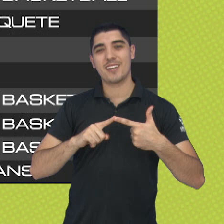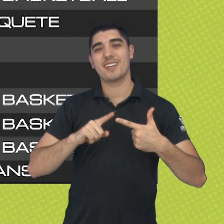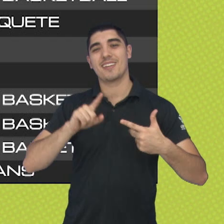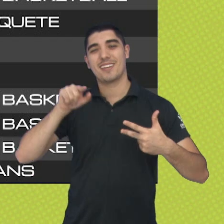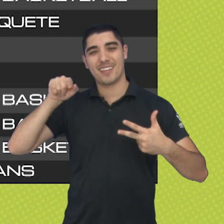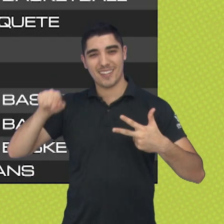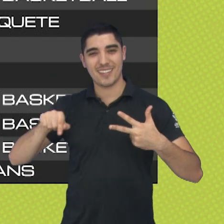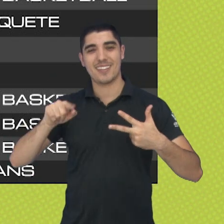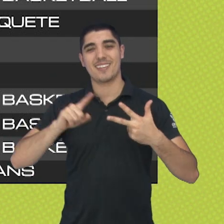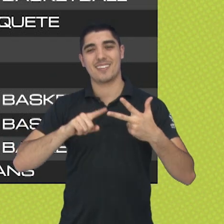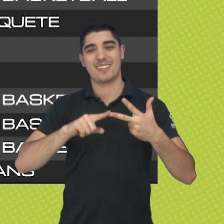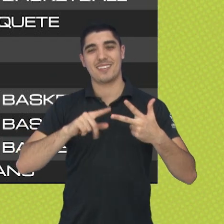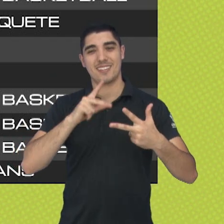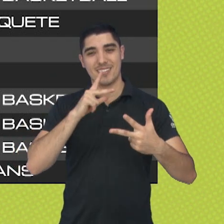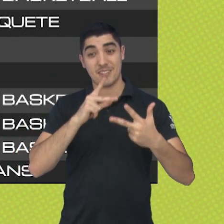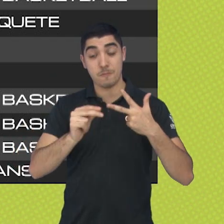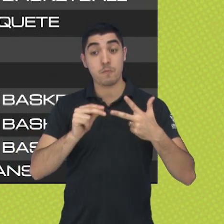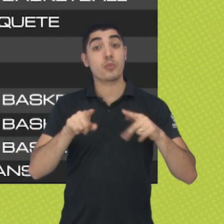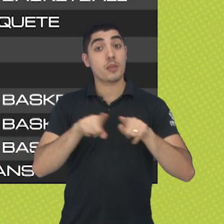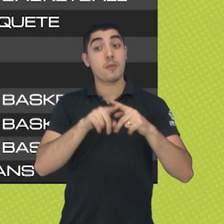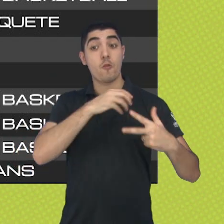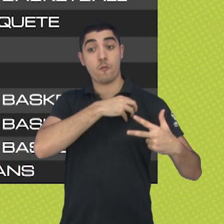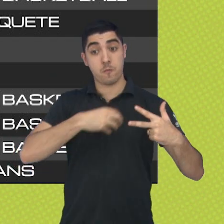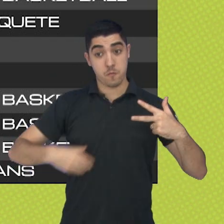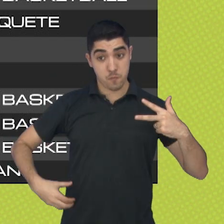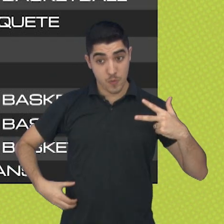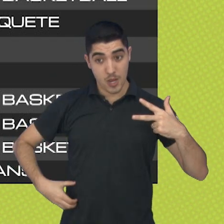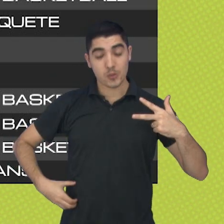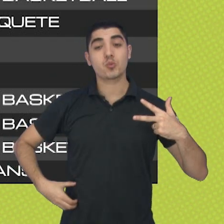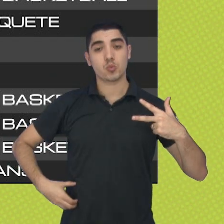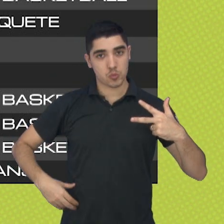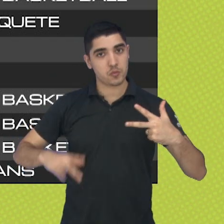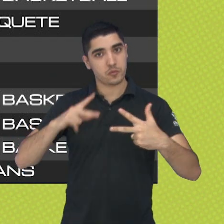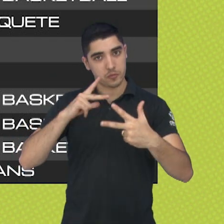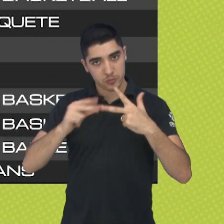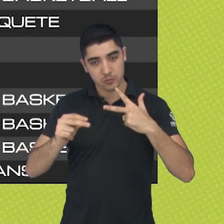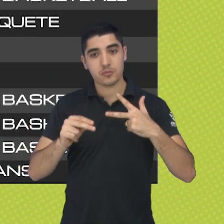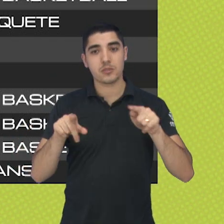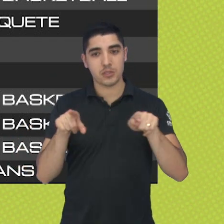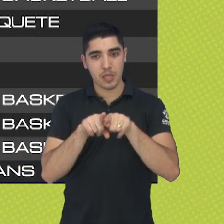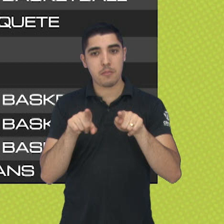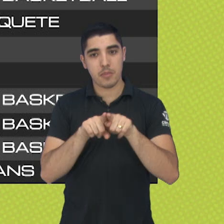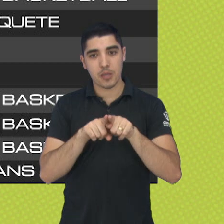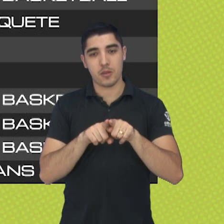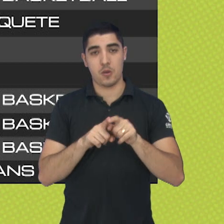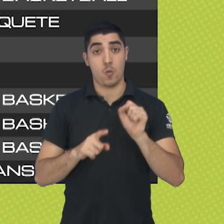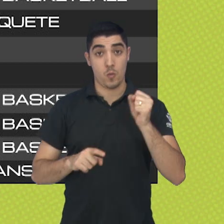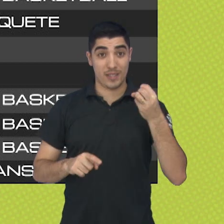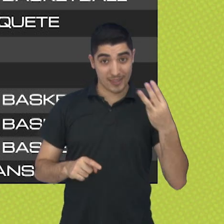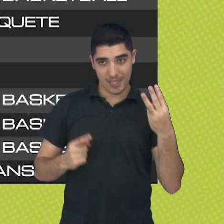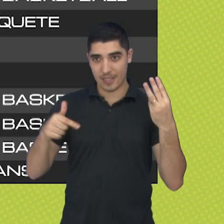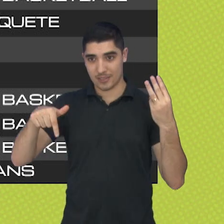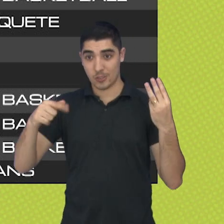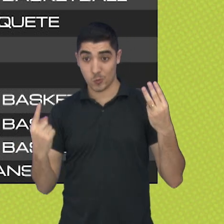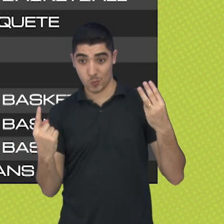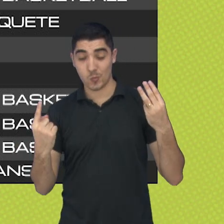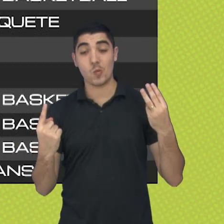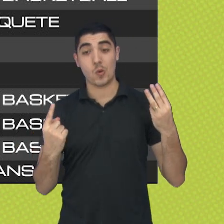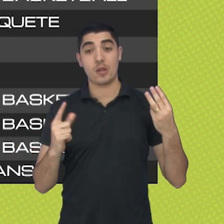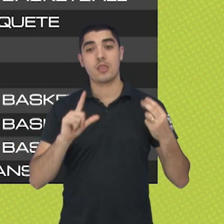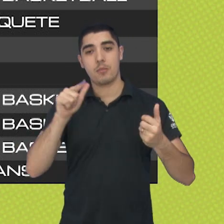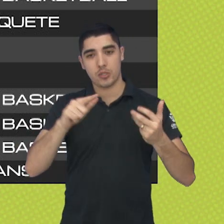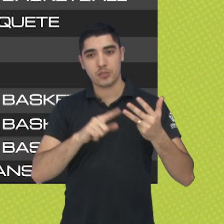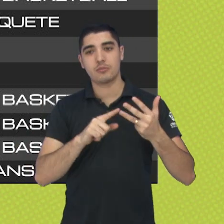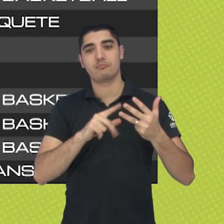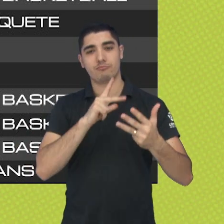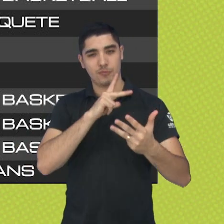96-72 pro Botafogo. E também bateu o Vasco da Gama, que tem uma boa equipe, por 83-71. Depois saiu, pegou o Cerrado